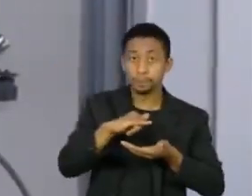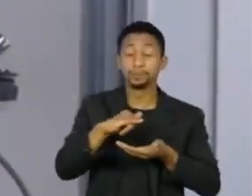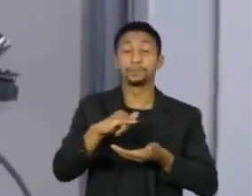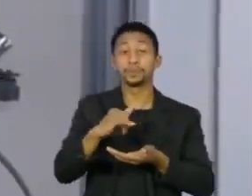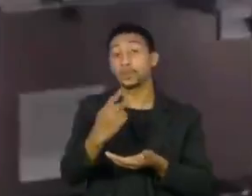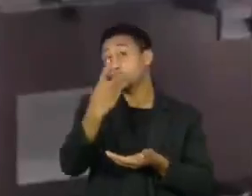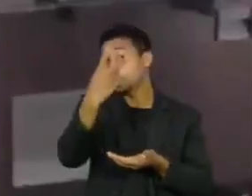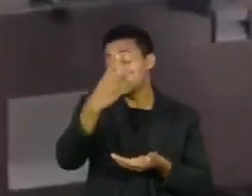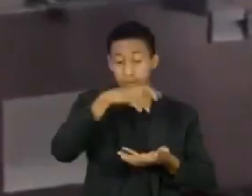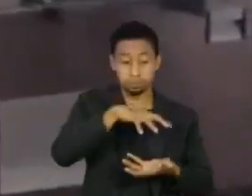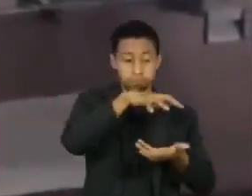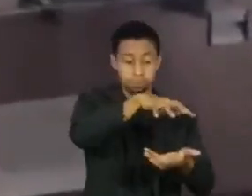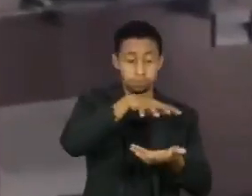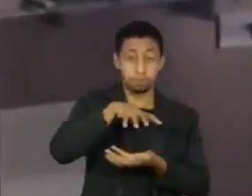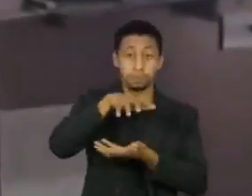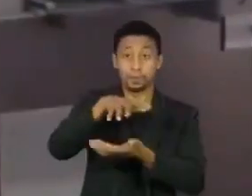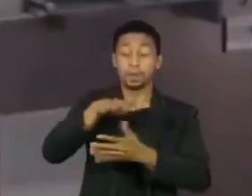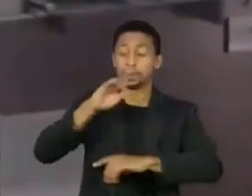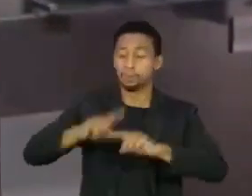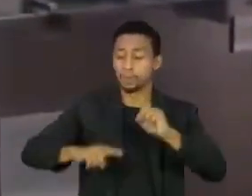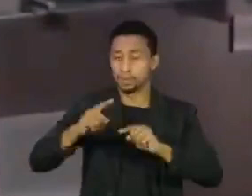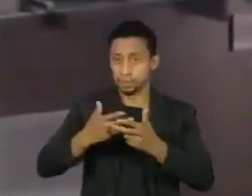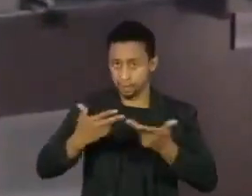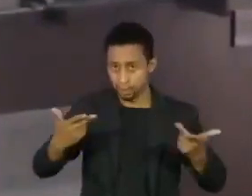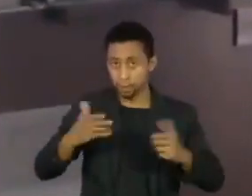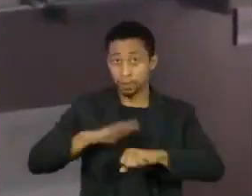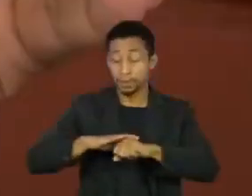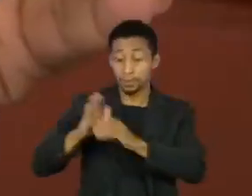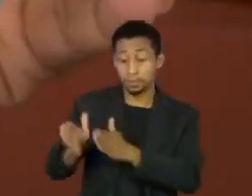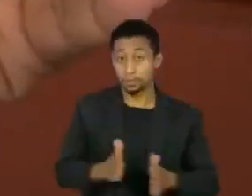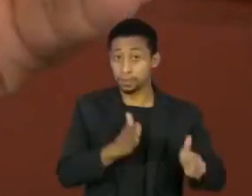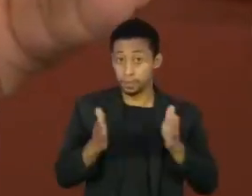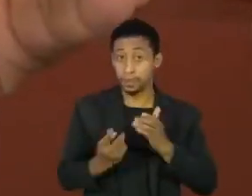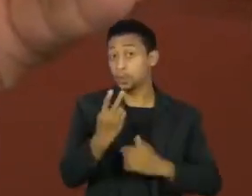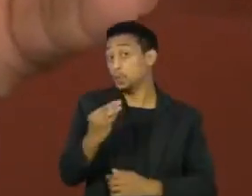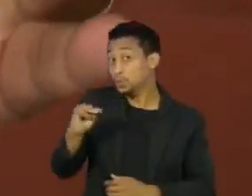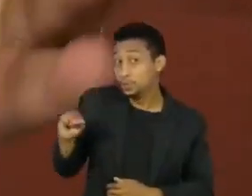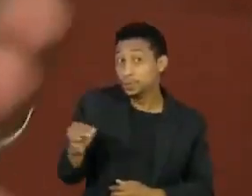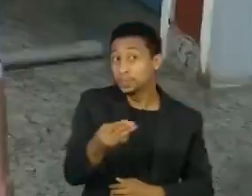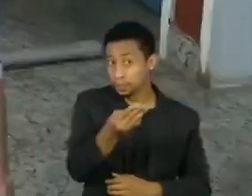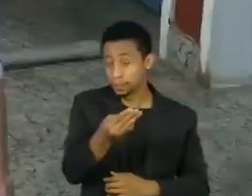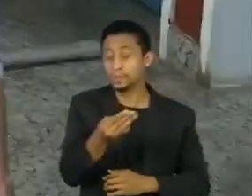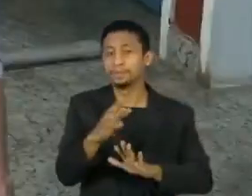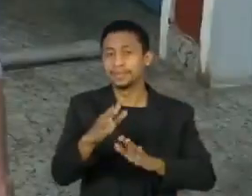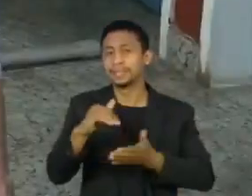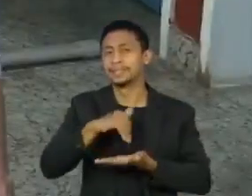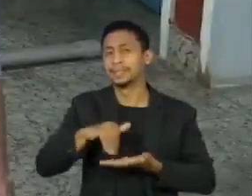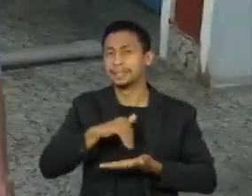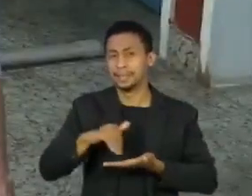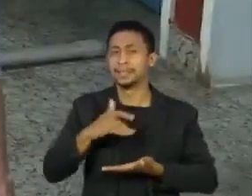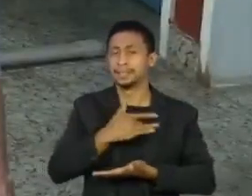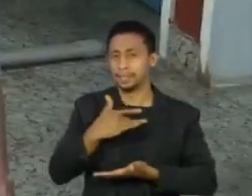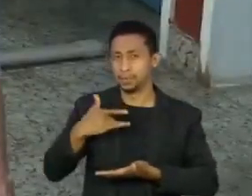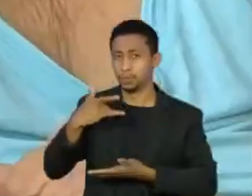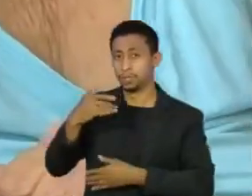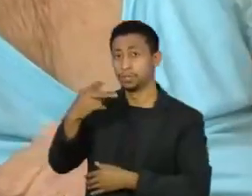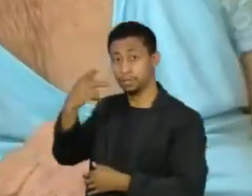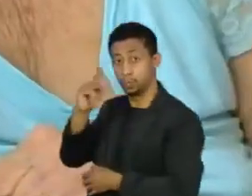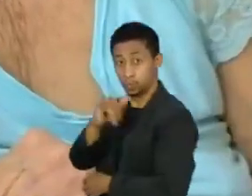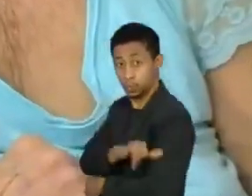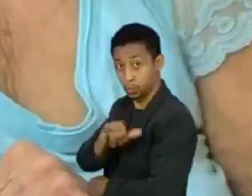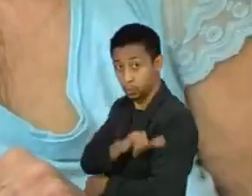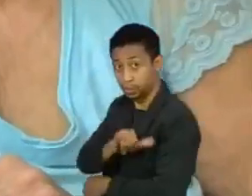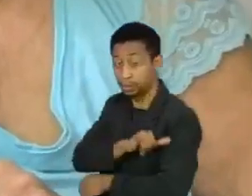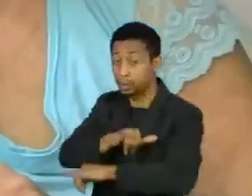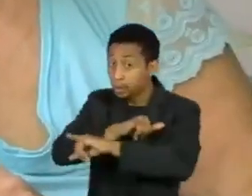para a produção de mais 2 milhões de doses da vacina contra a covid-19 à Secretaria de Saúde do Rio afirmou que as pessoas